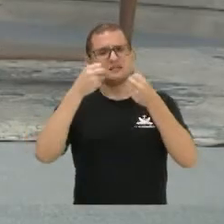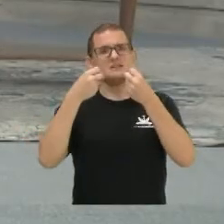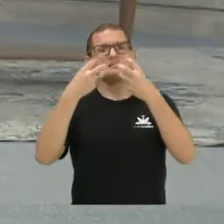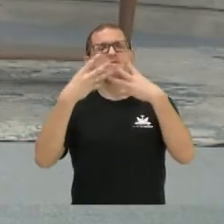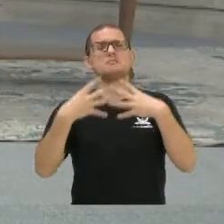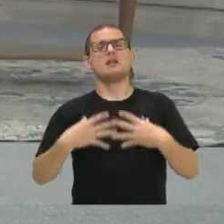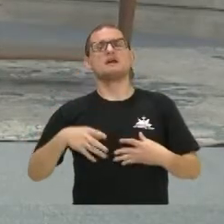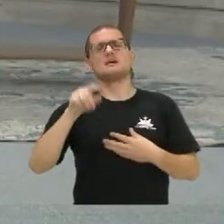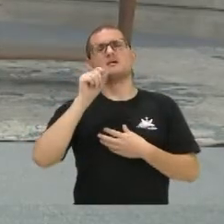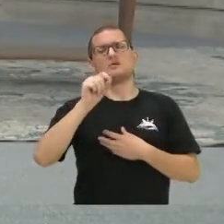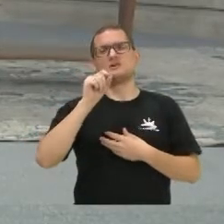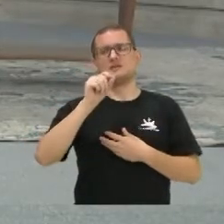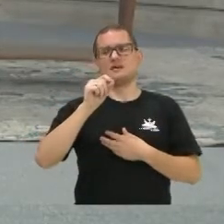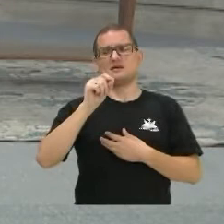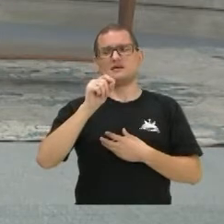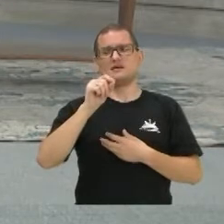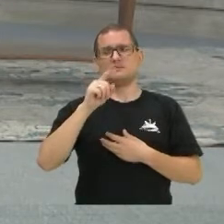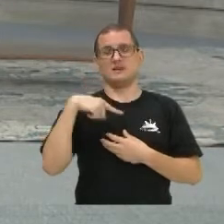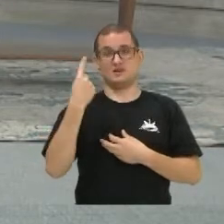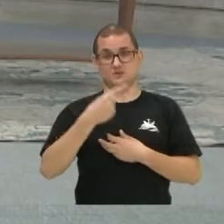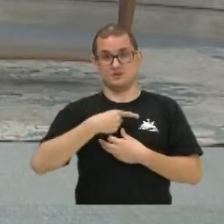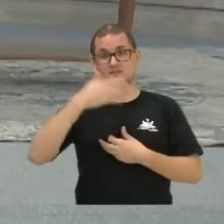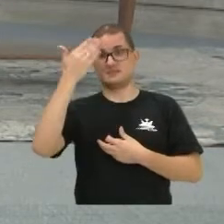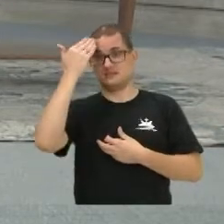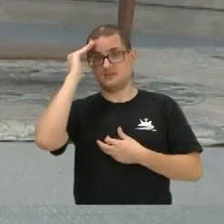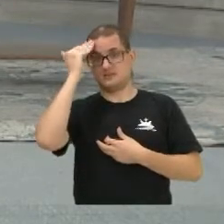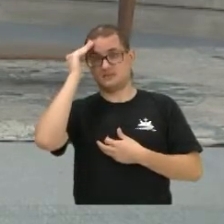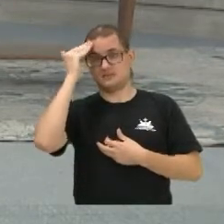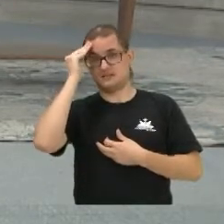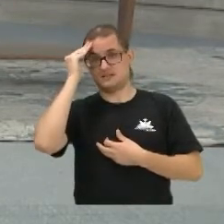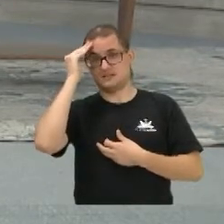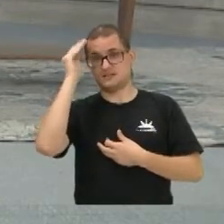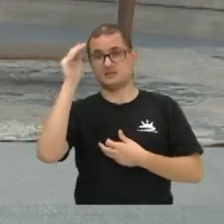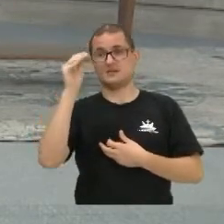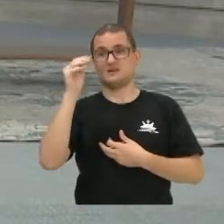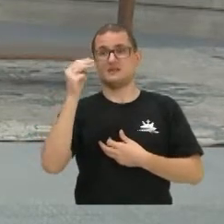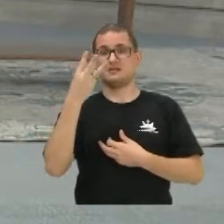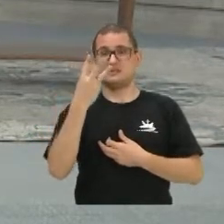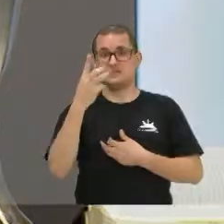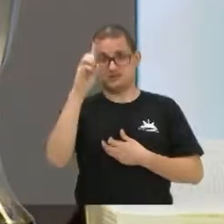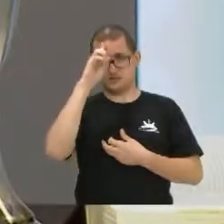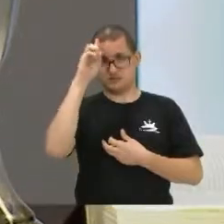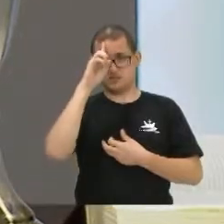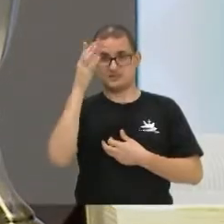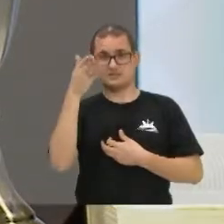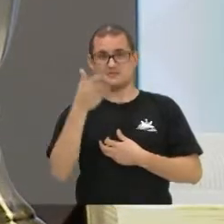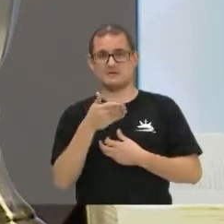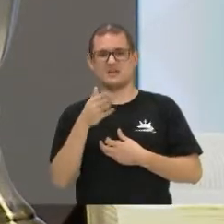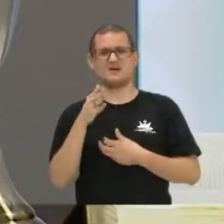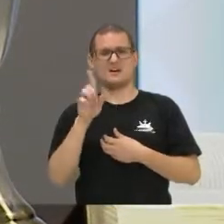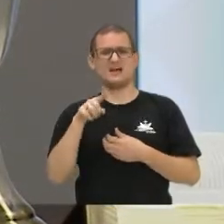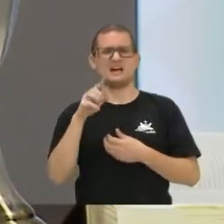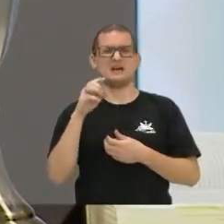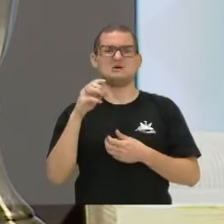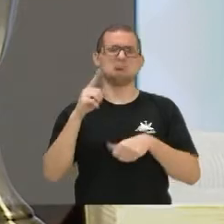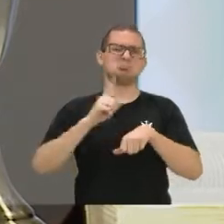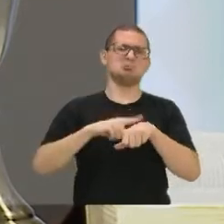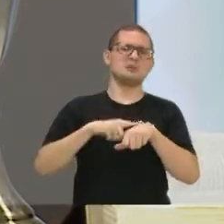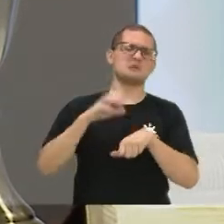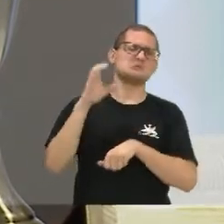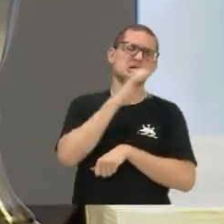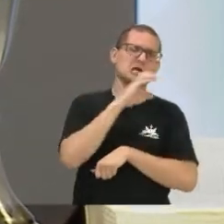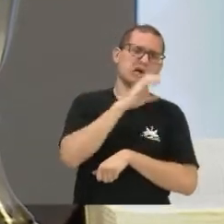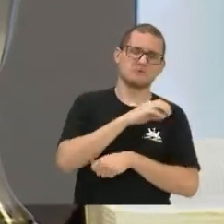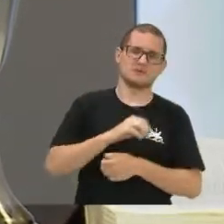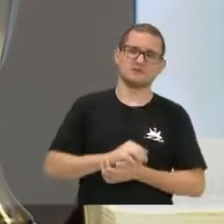com explicitude deixa entrever o valor implícito três dias e meio em um tempo limitado oi